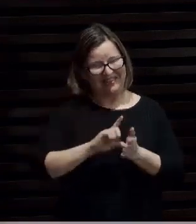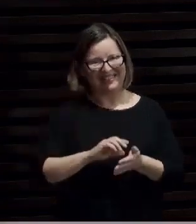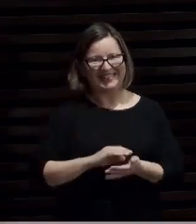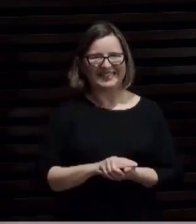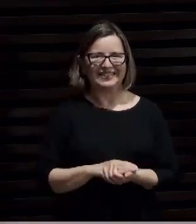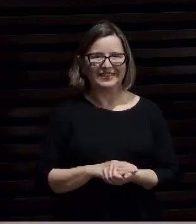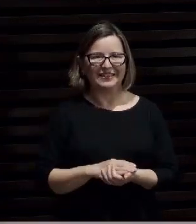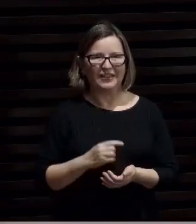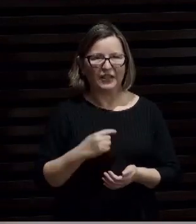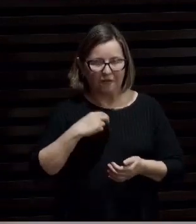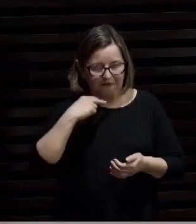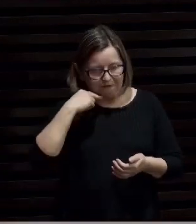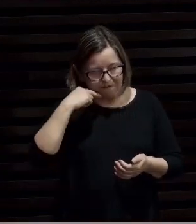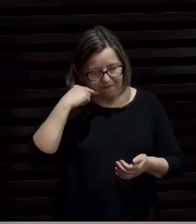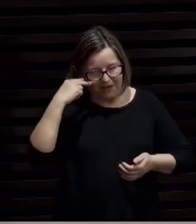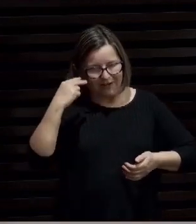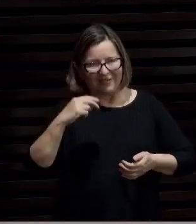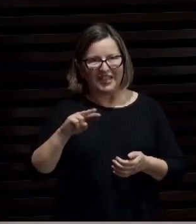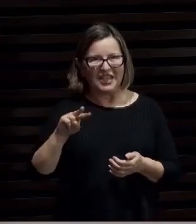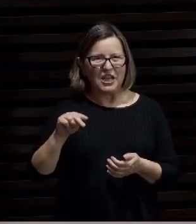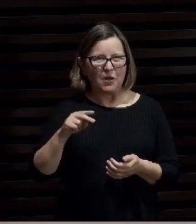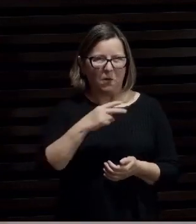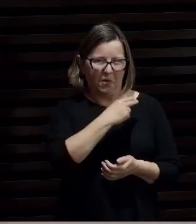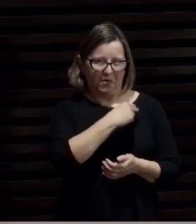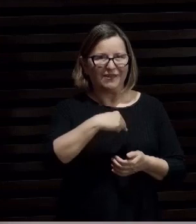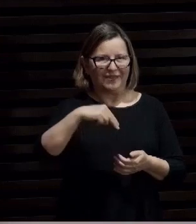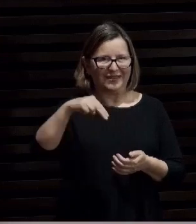Eu tinha vergonha, como Nicodemos tinha.